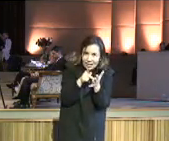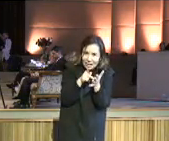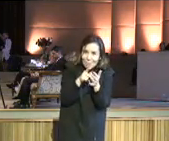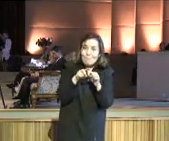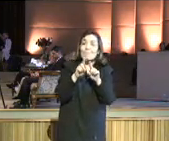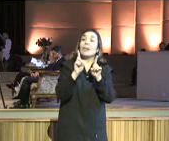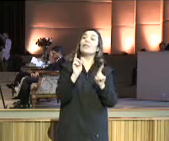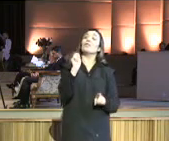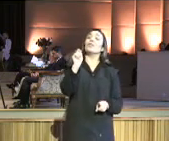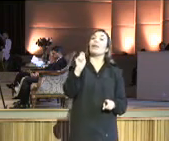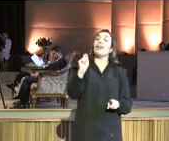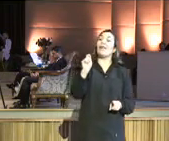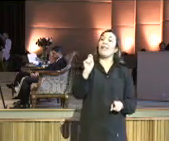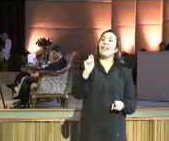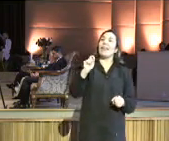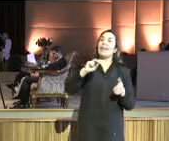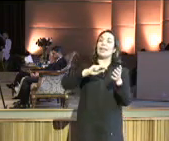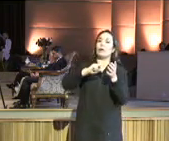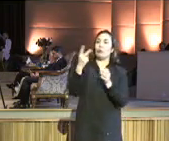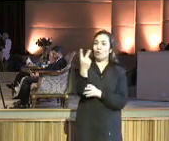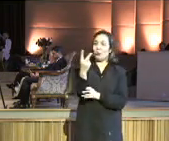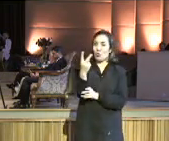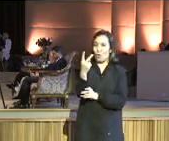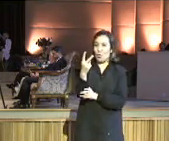Mas eles são símbolos